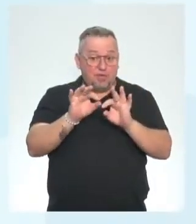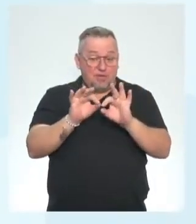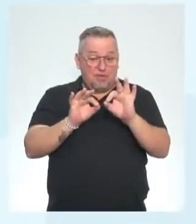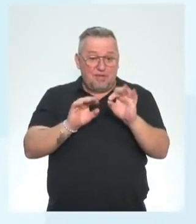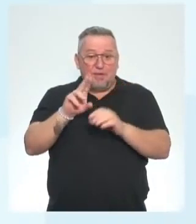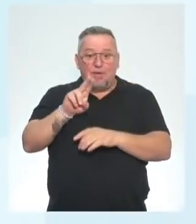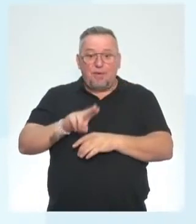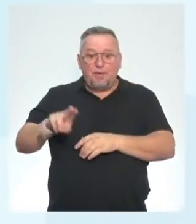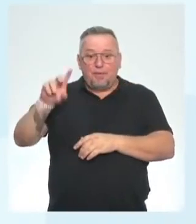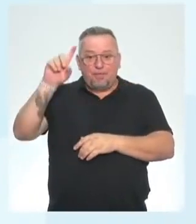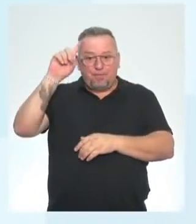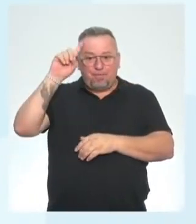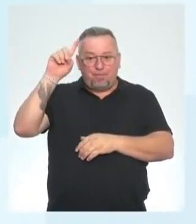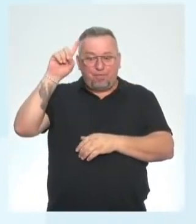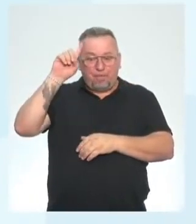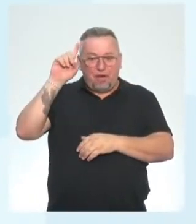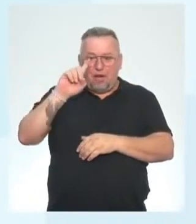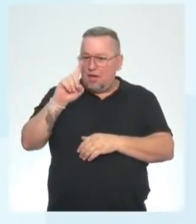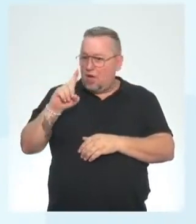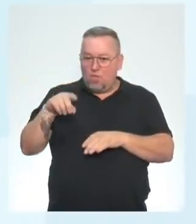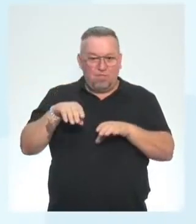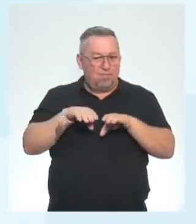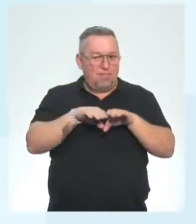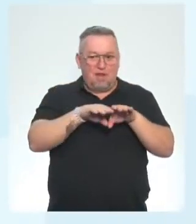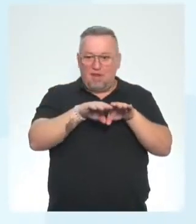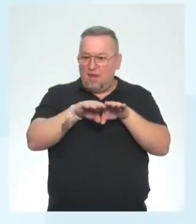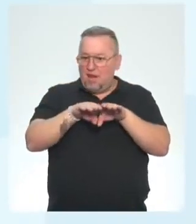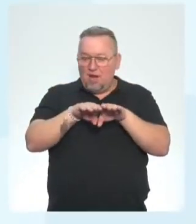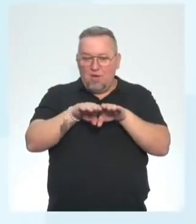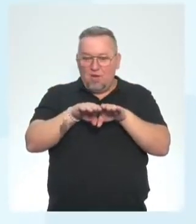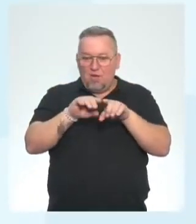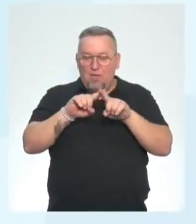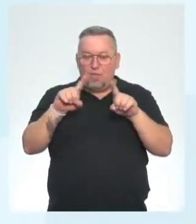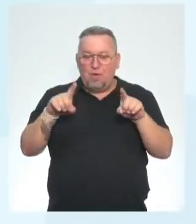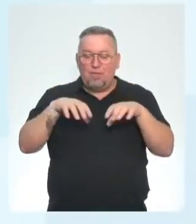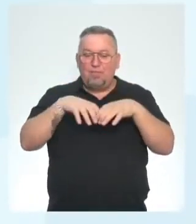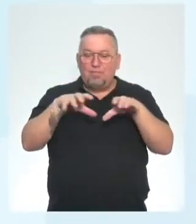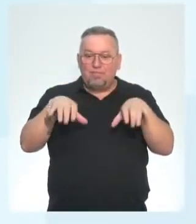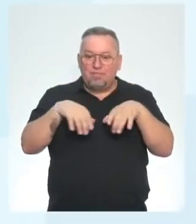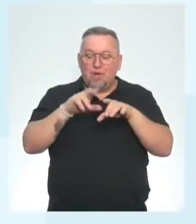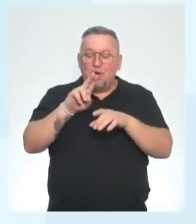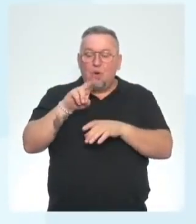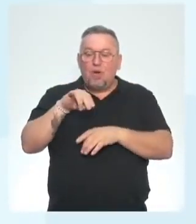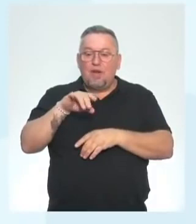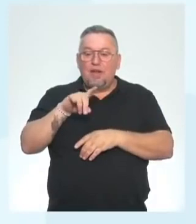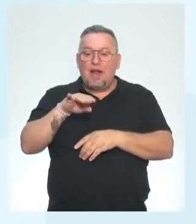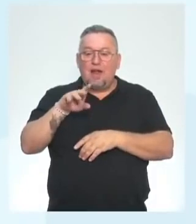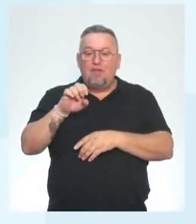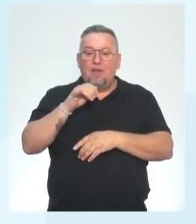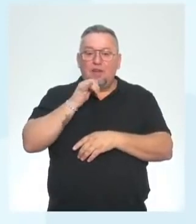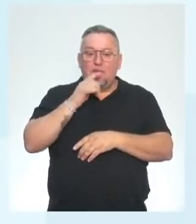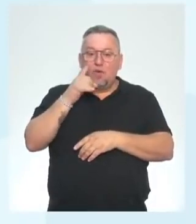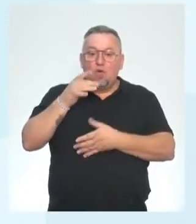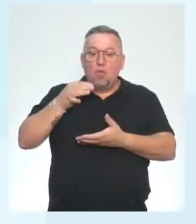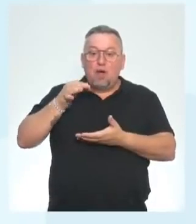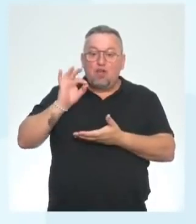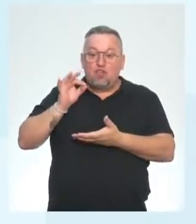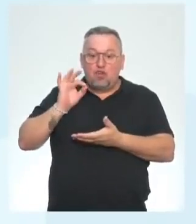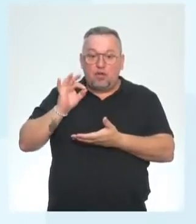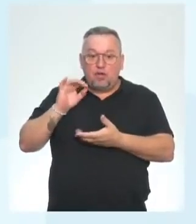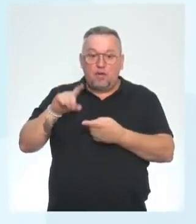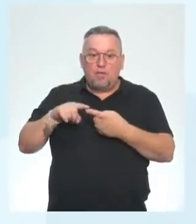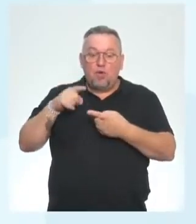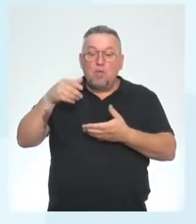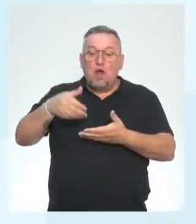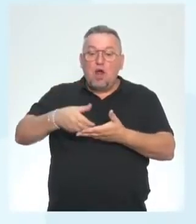no cotidiano não são padronizadas pelo Sistema Internacional de Unidades. Então, por exemplo, ó, uma xícara, uma